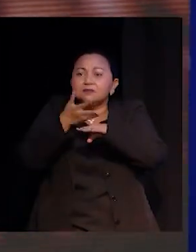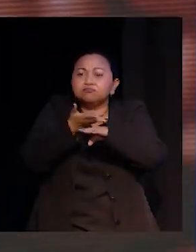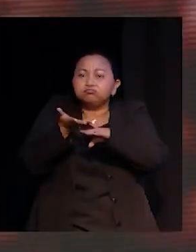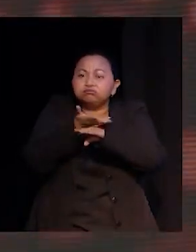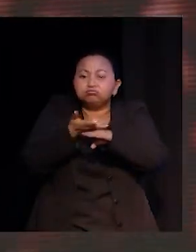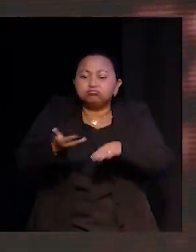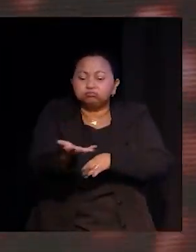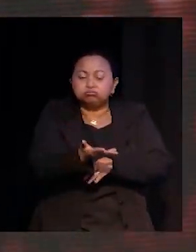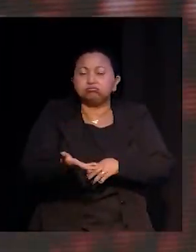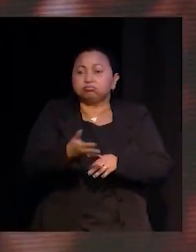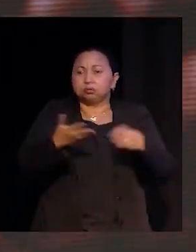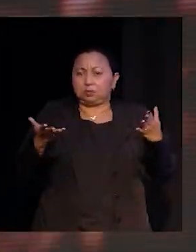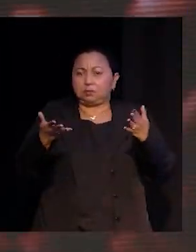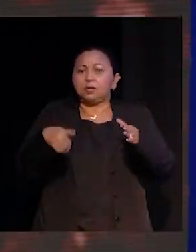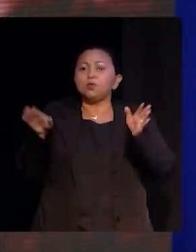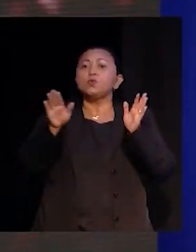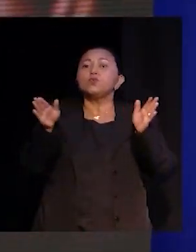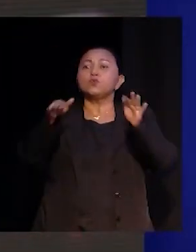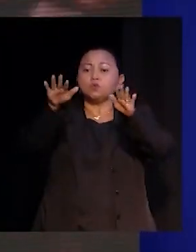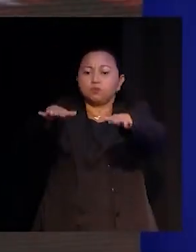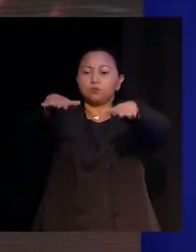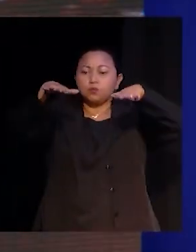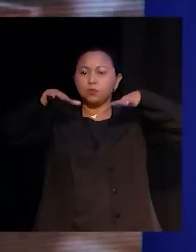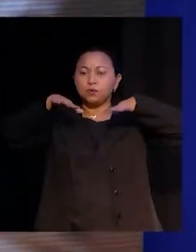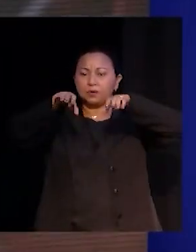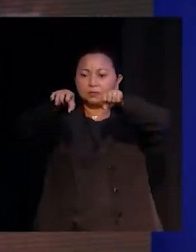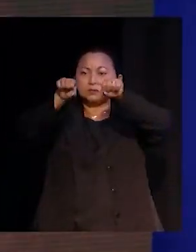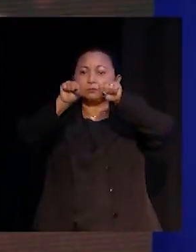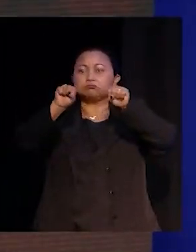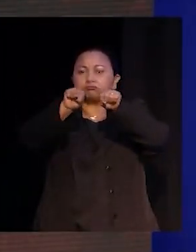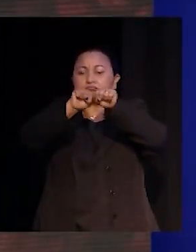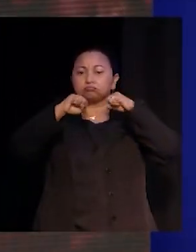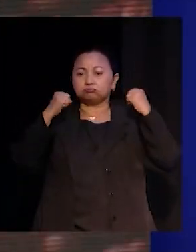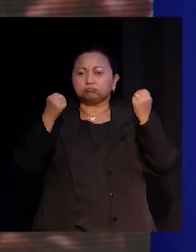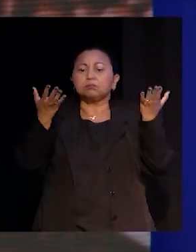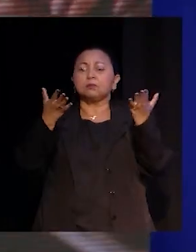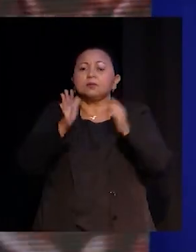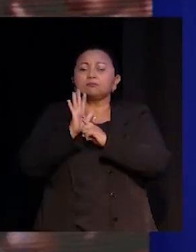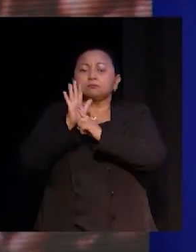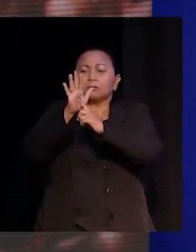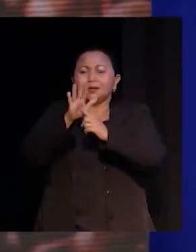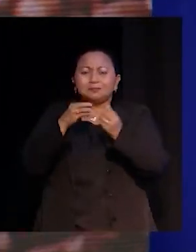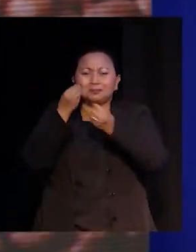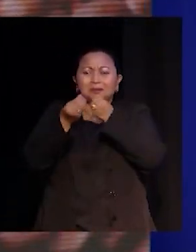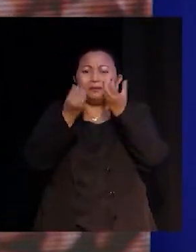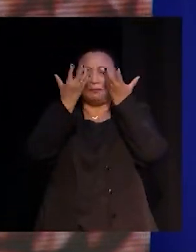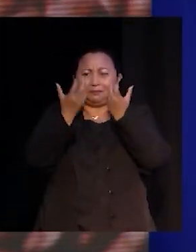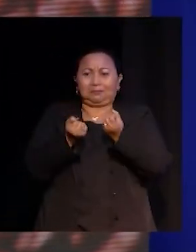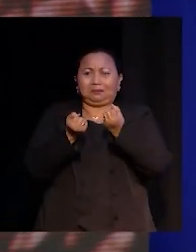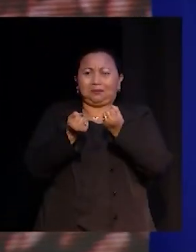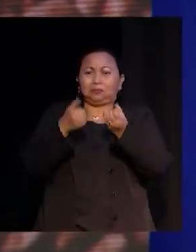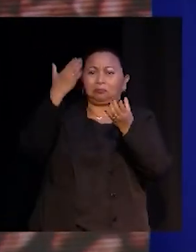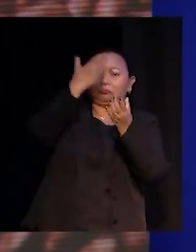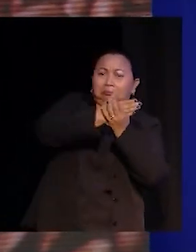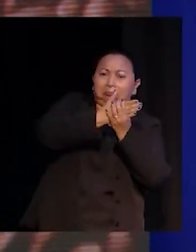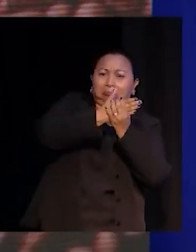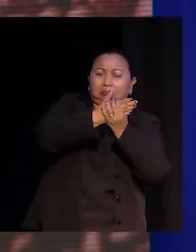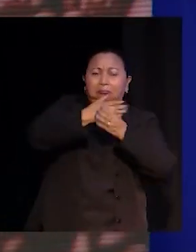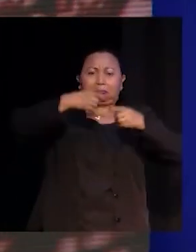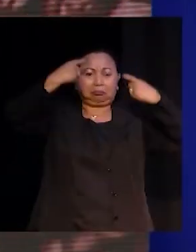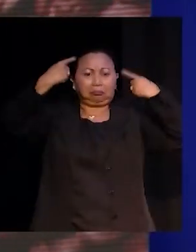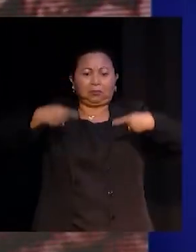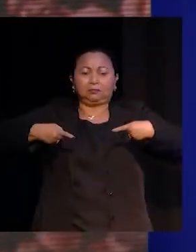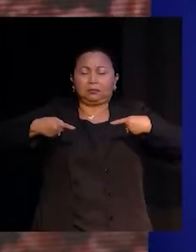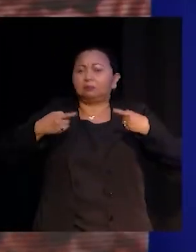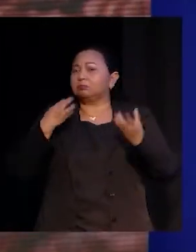do Congresso reafirmando o marco temporal. E, por absurdo que possa parecer, as duas decisões estão